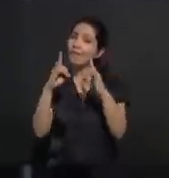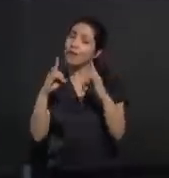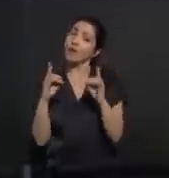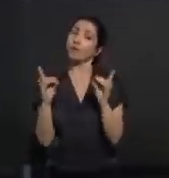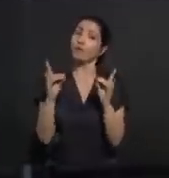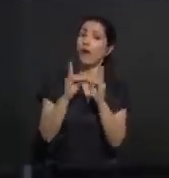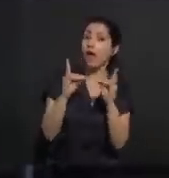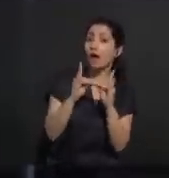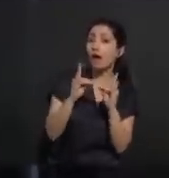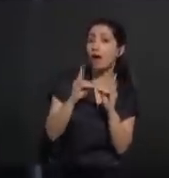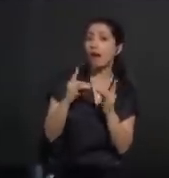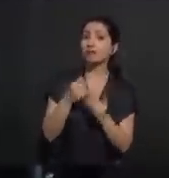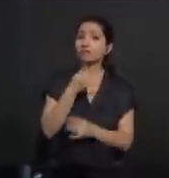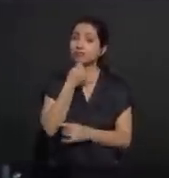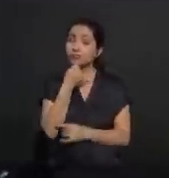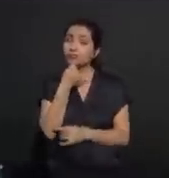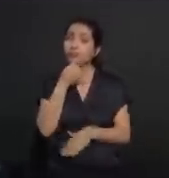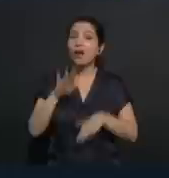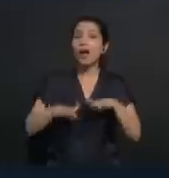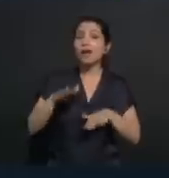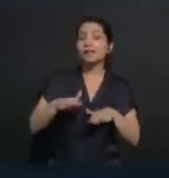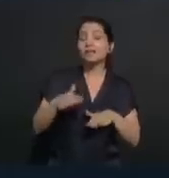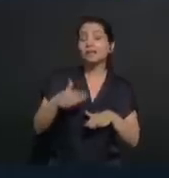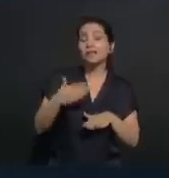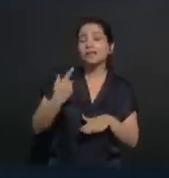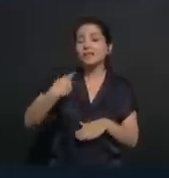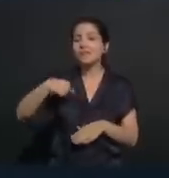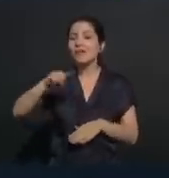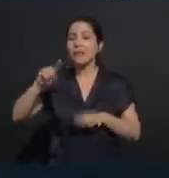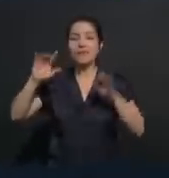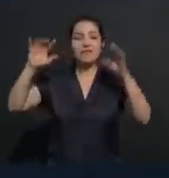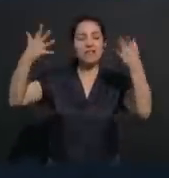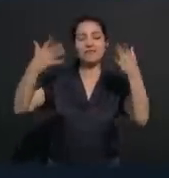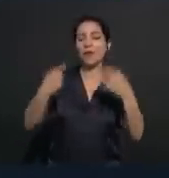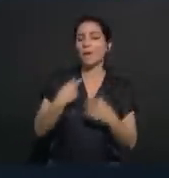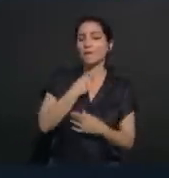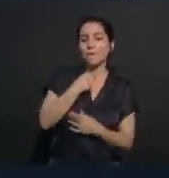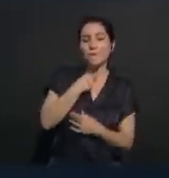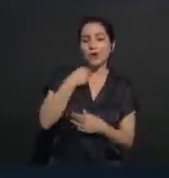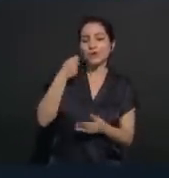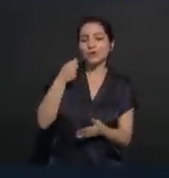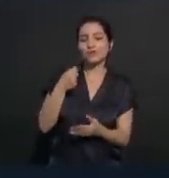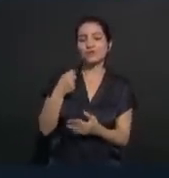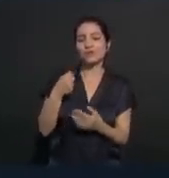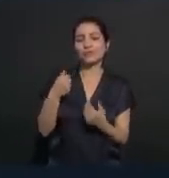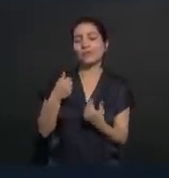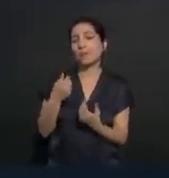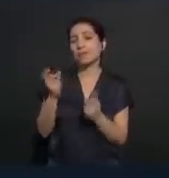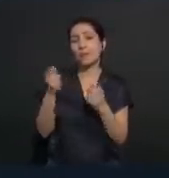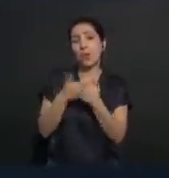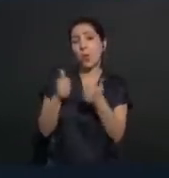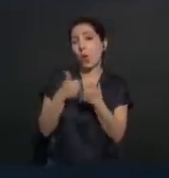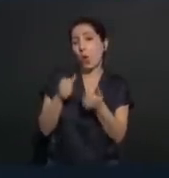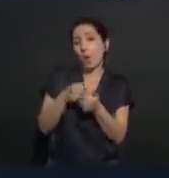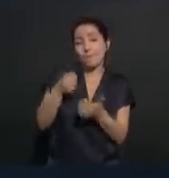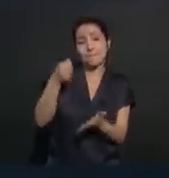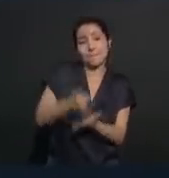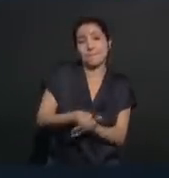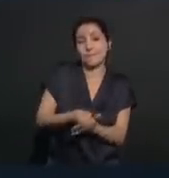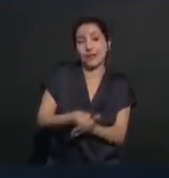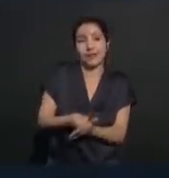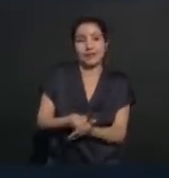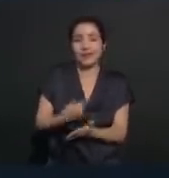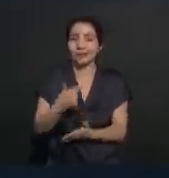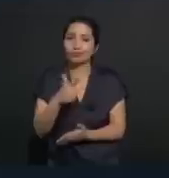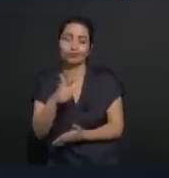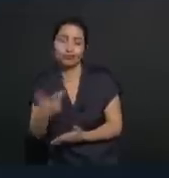não ter dinheiro nem para caminhar, eu não posso gastar sola, porque daqui até ali, depois eu não vou ter sola de manhã na segunda-feira, para eu